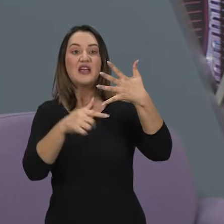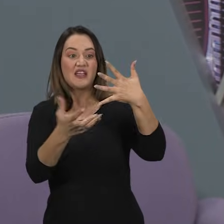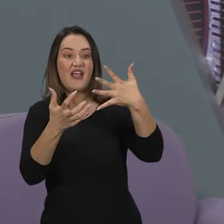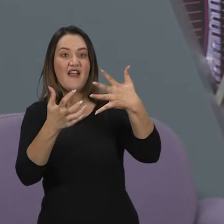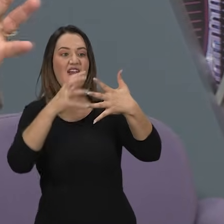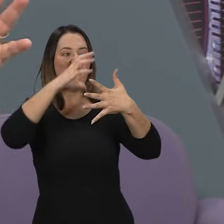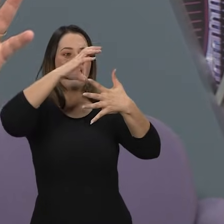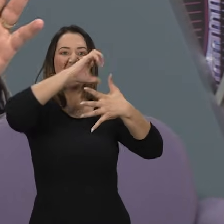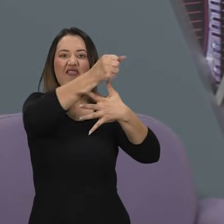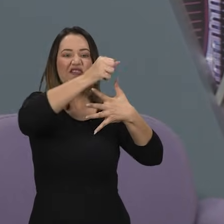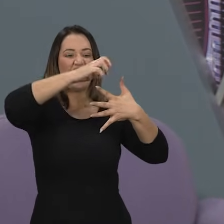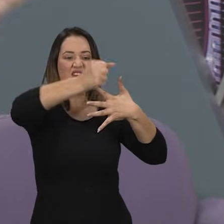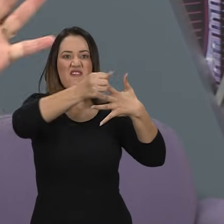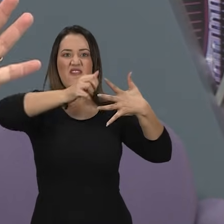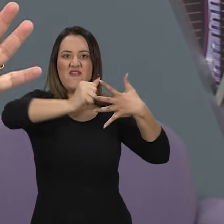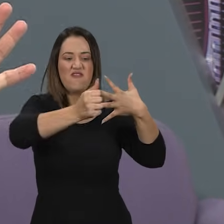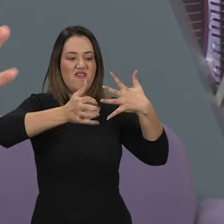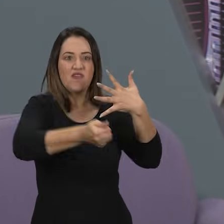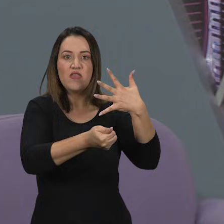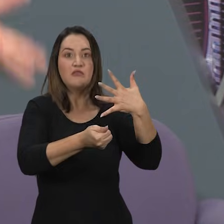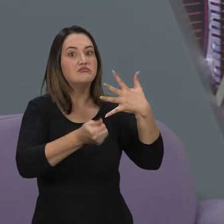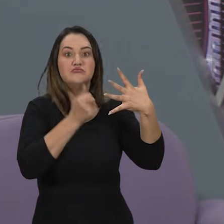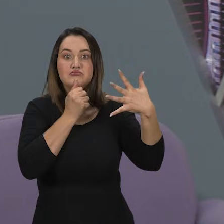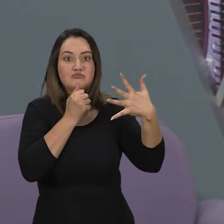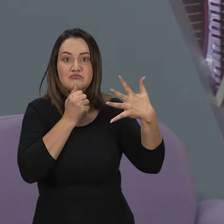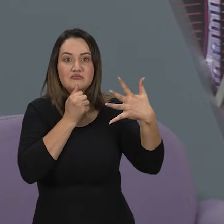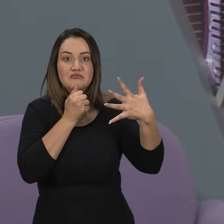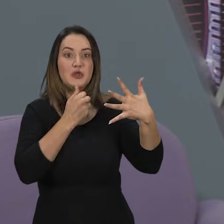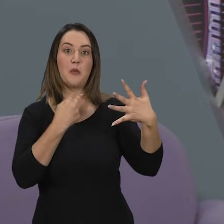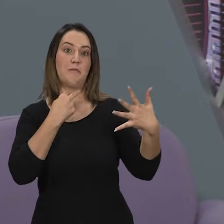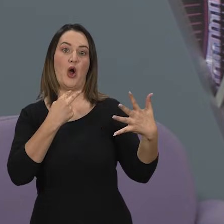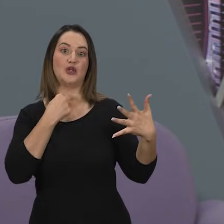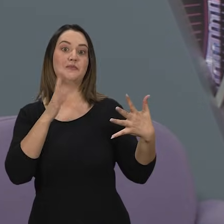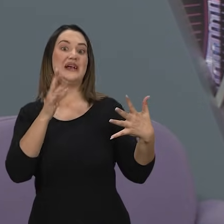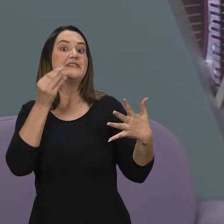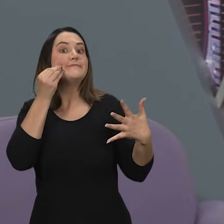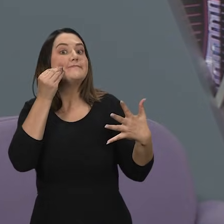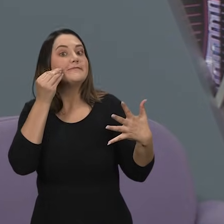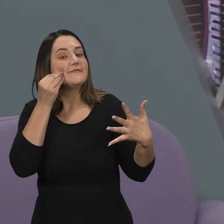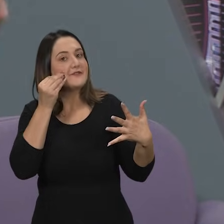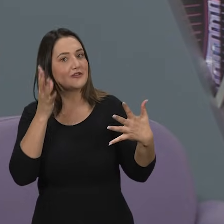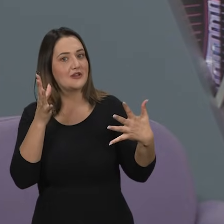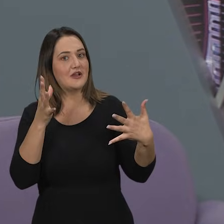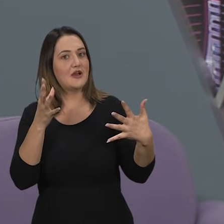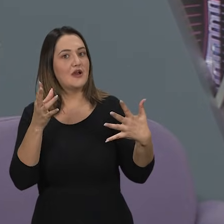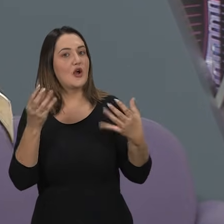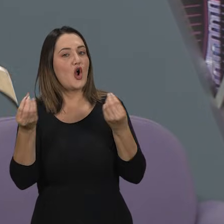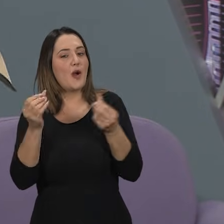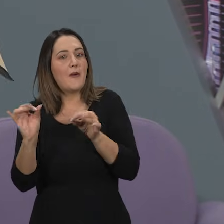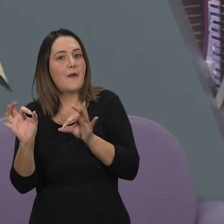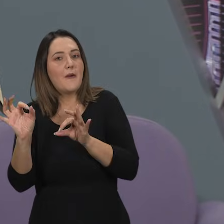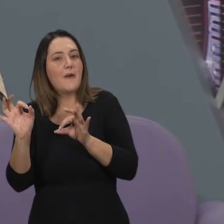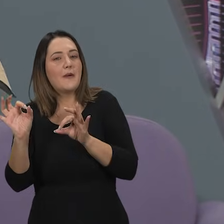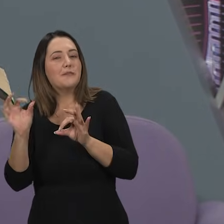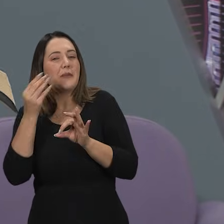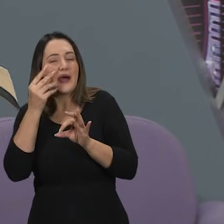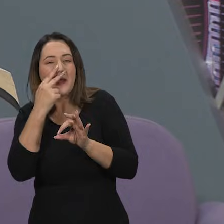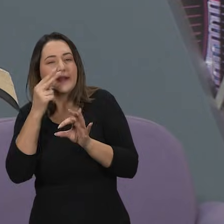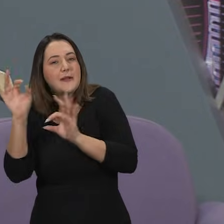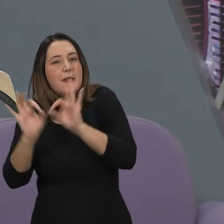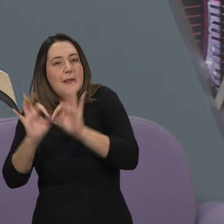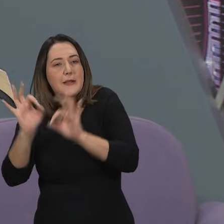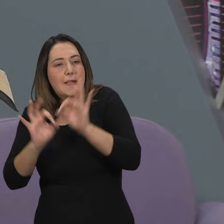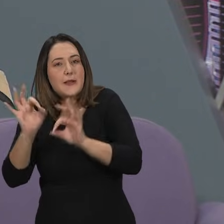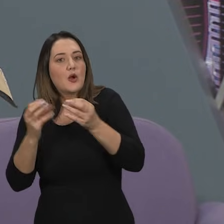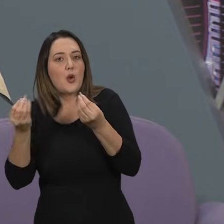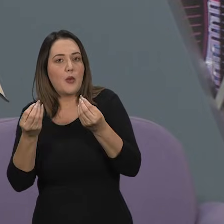pode destruir completamente os 10 mandamentos? Também não. Então ele não pode fazer isso. E se ele não pode, como é que ele planejou isso